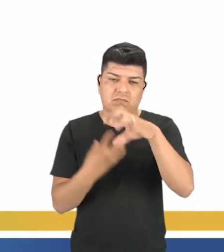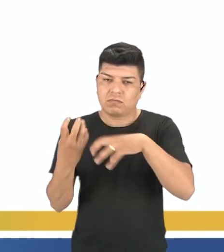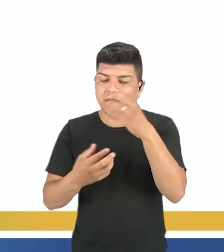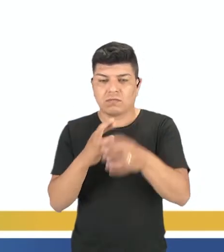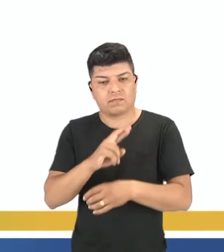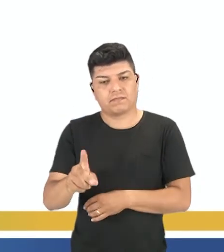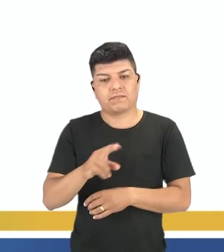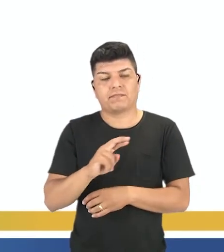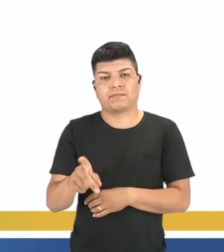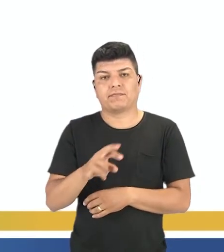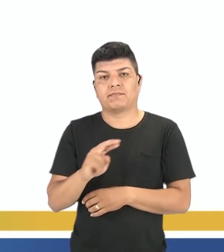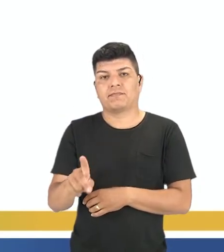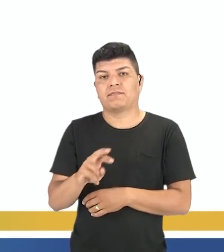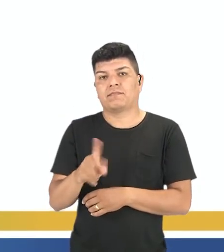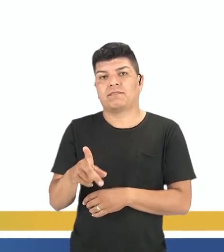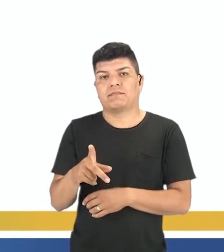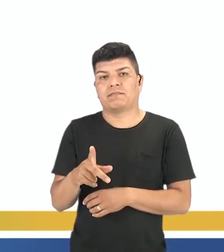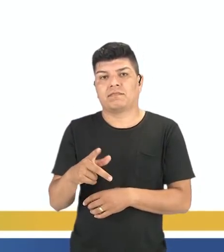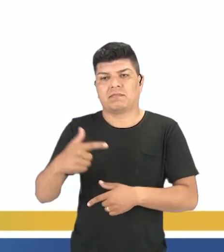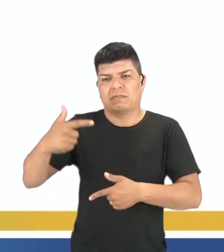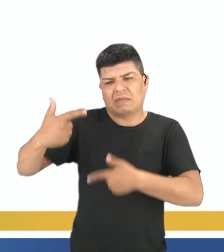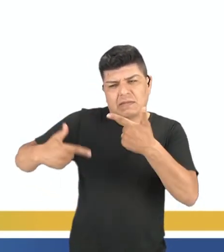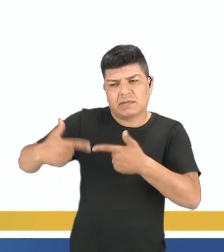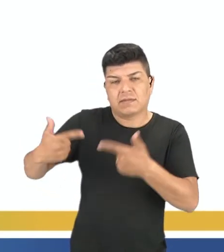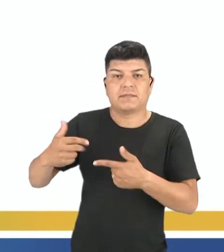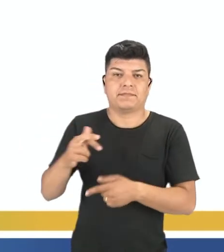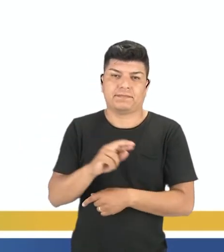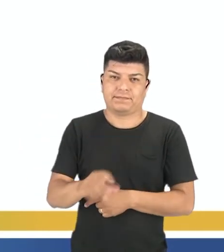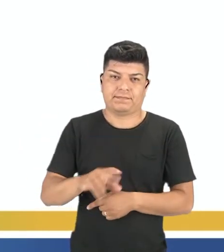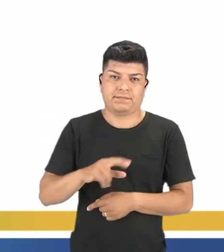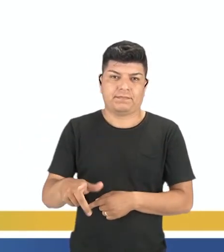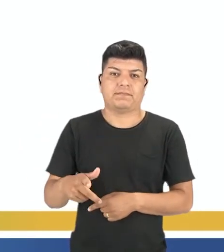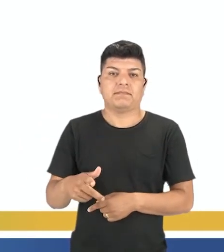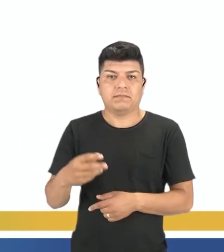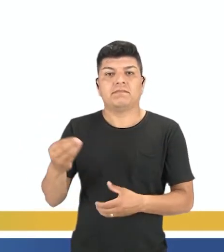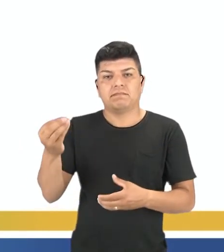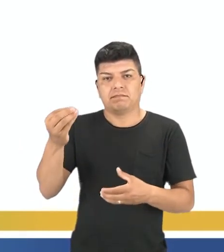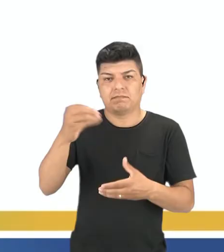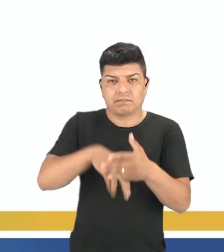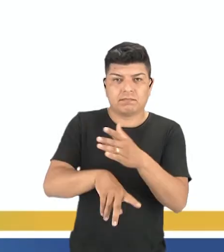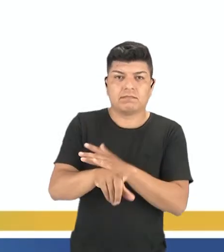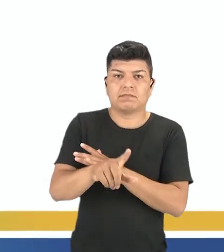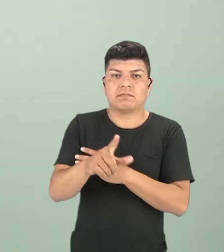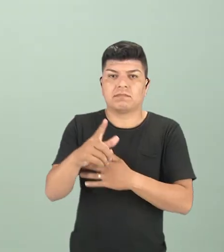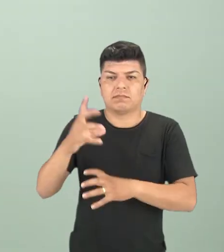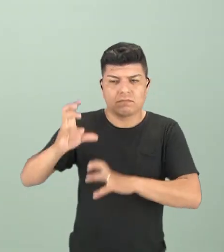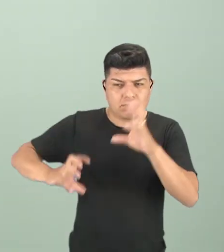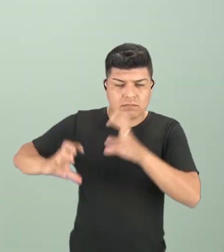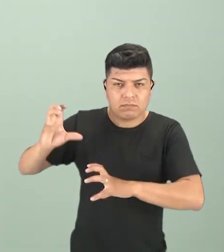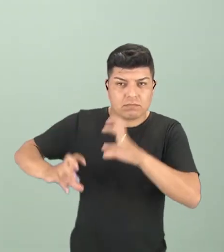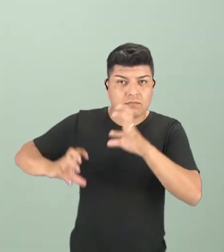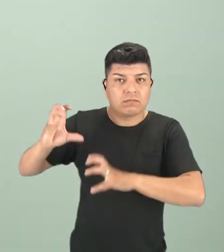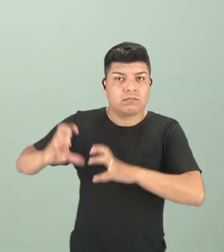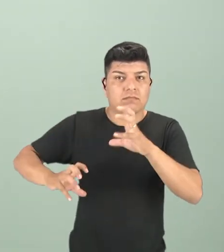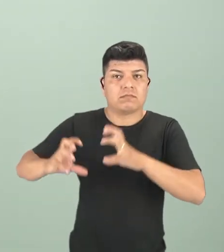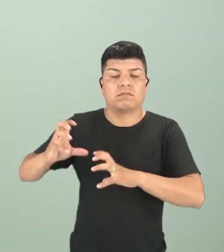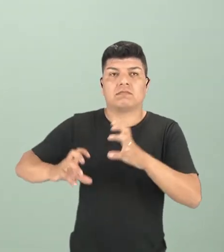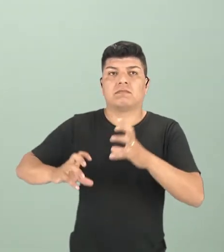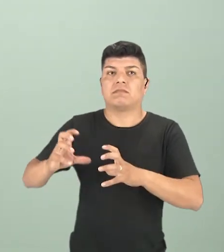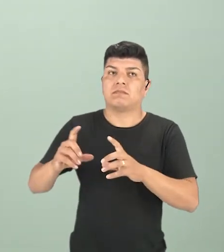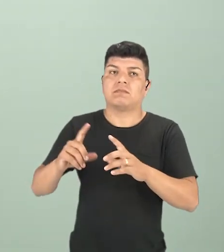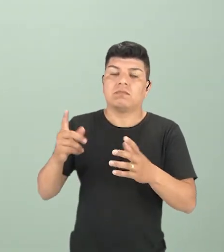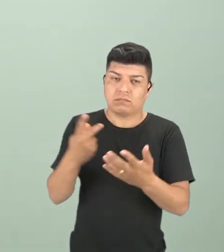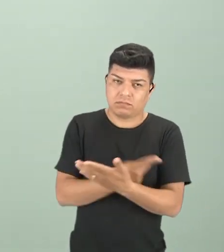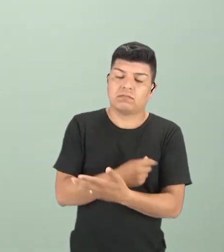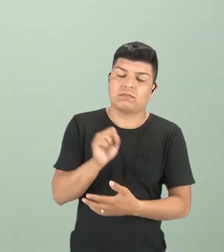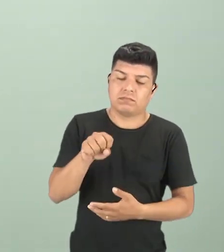revolucionária, não é aquela coisa assim de grandes guerras, vai haver pressões internas, vai haver confrontamentos de tropas imperiais, isso